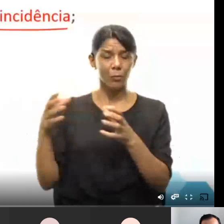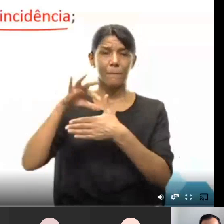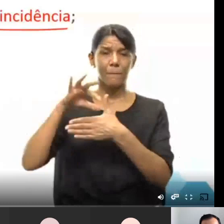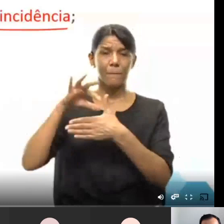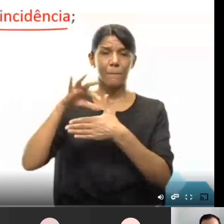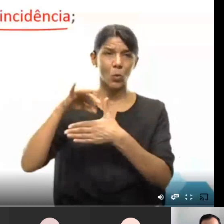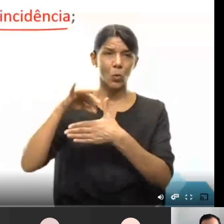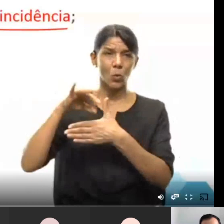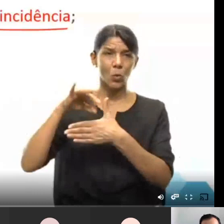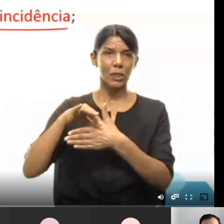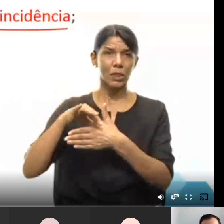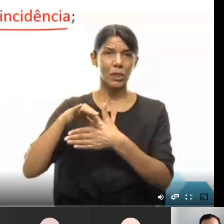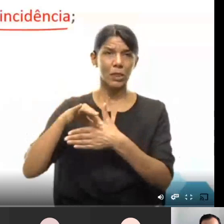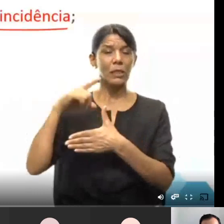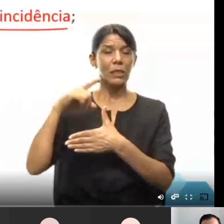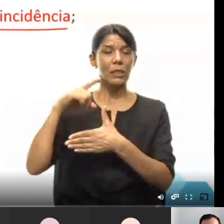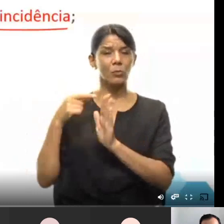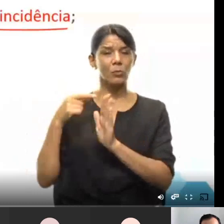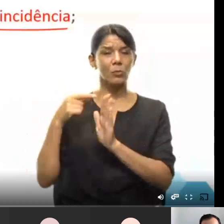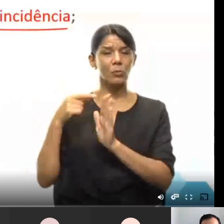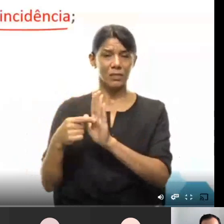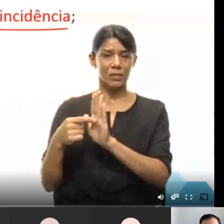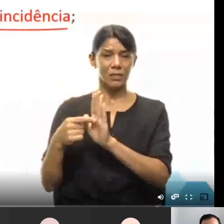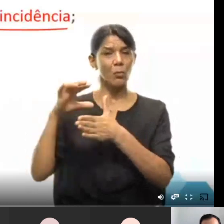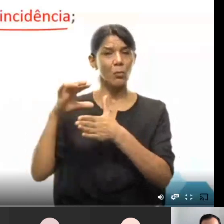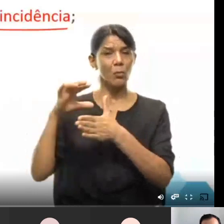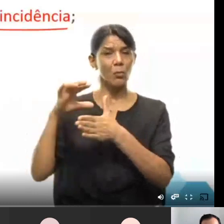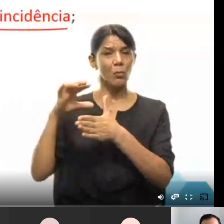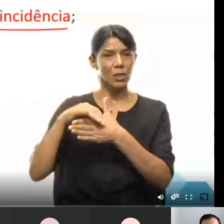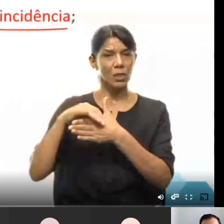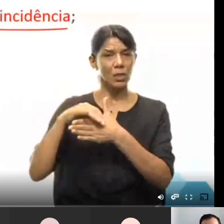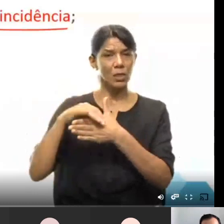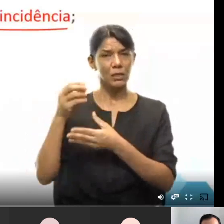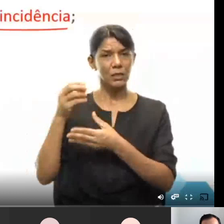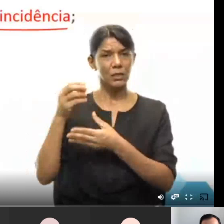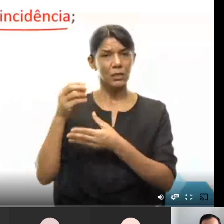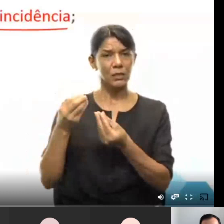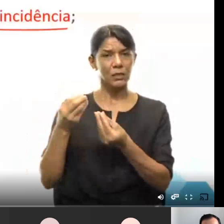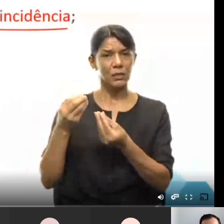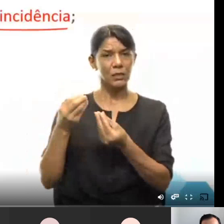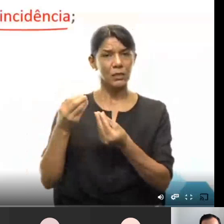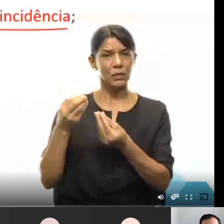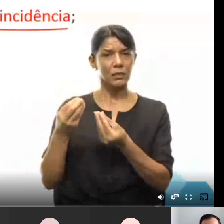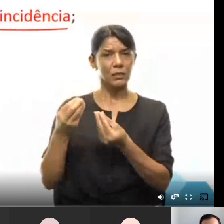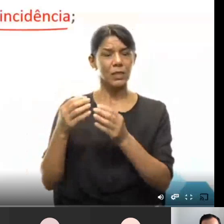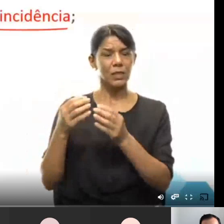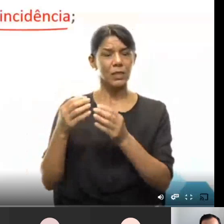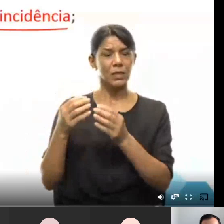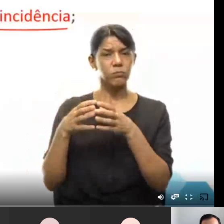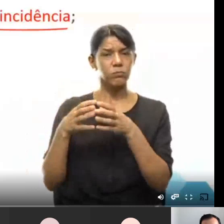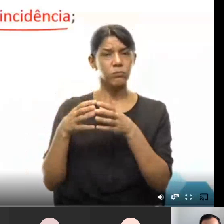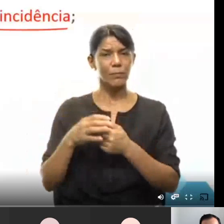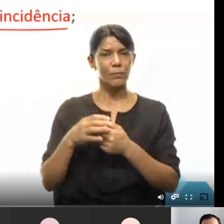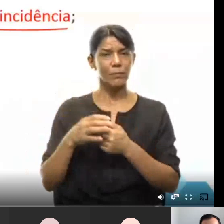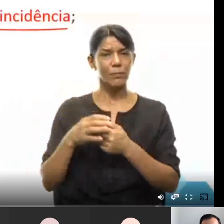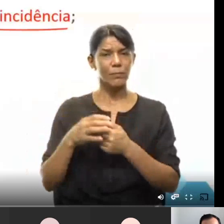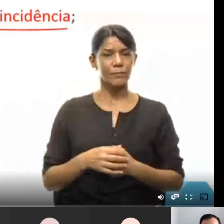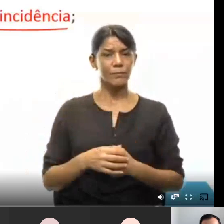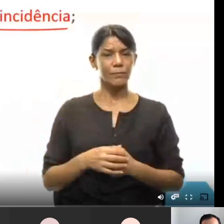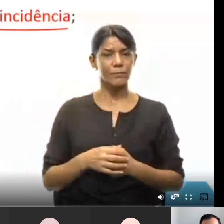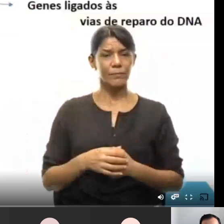proteínas que eu exemplifiquei aqui, proteínas que são esses marcadores tumorais. Ok?